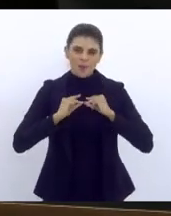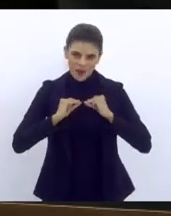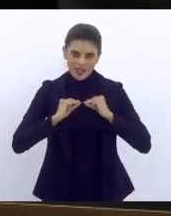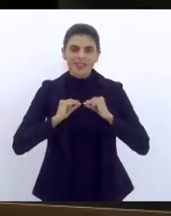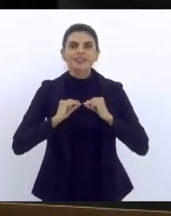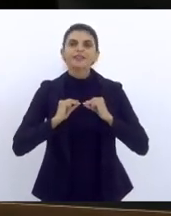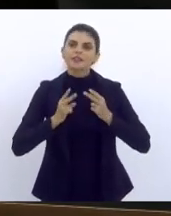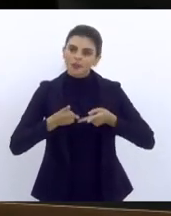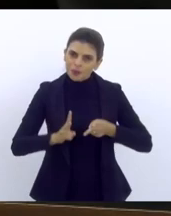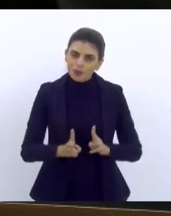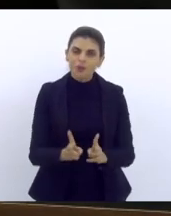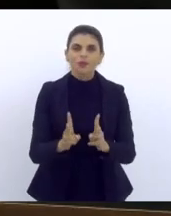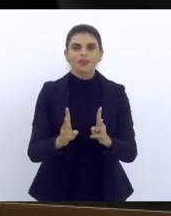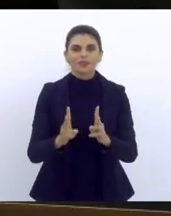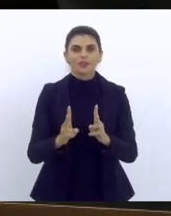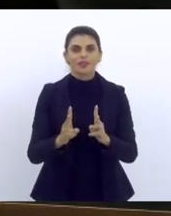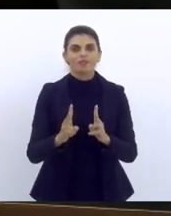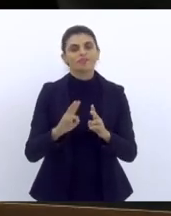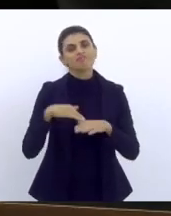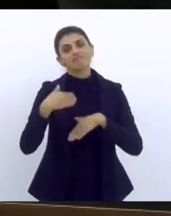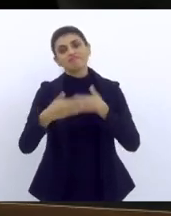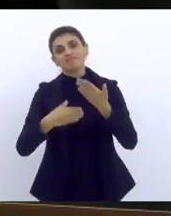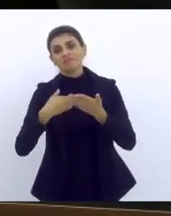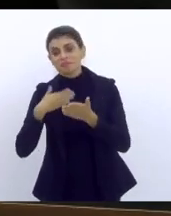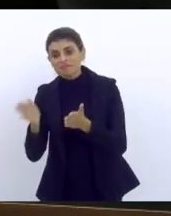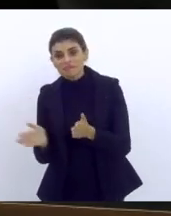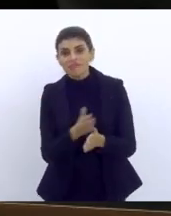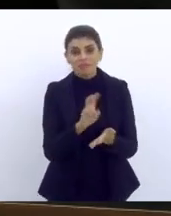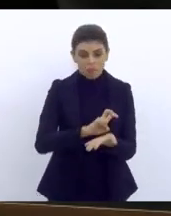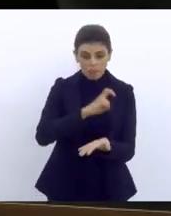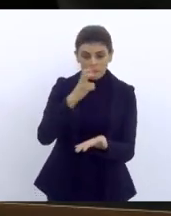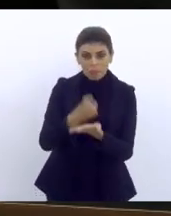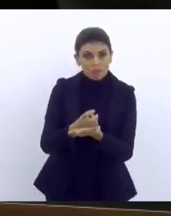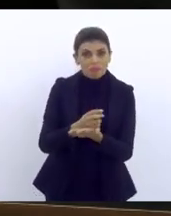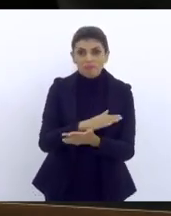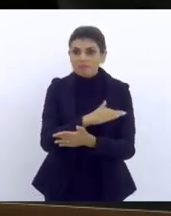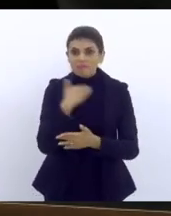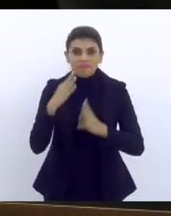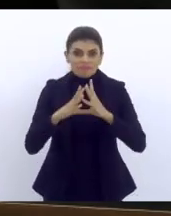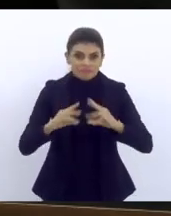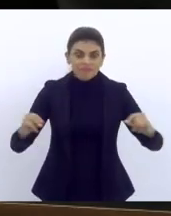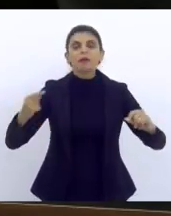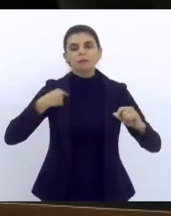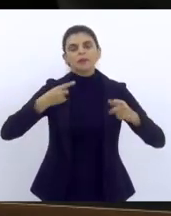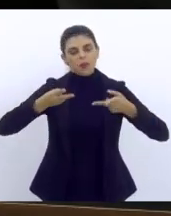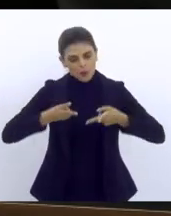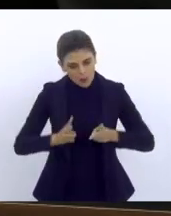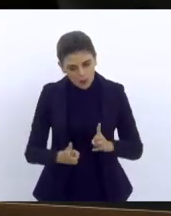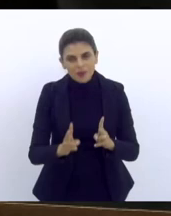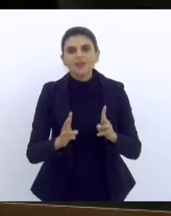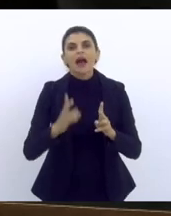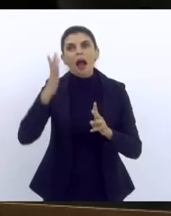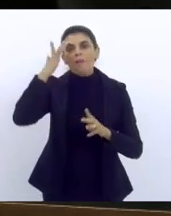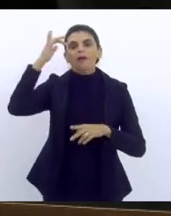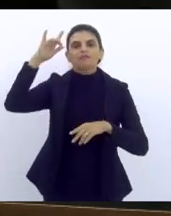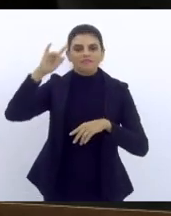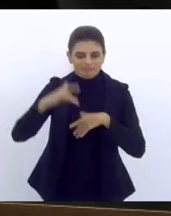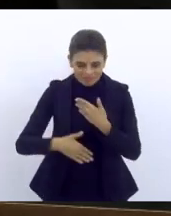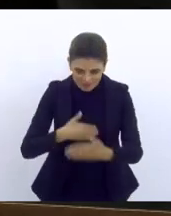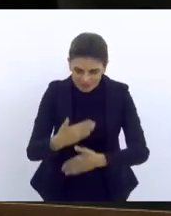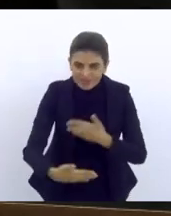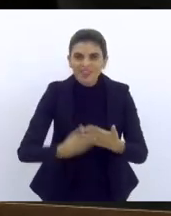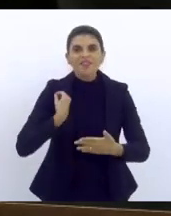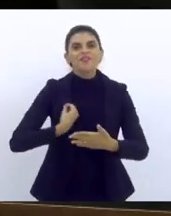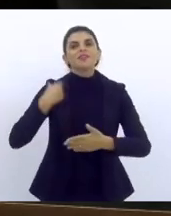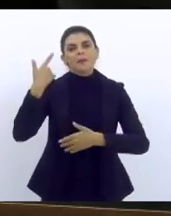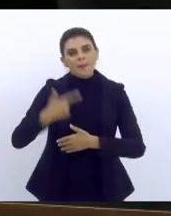é continuar. Quando eu for embora e amanhã amanhecer, acabou. Eu tenho que continuar trabalhando para ter